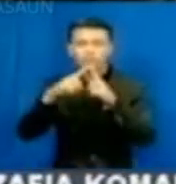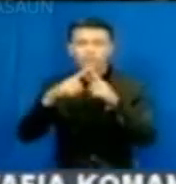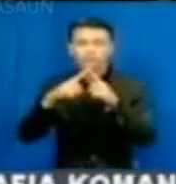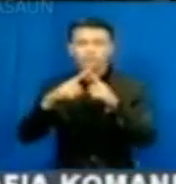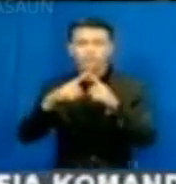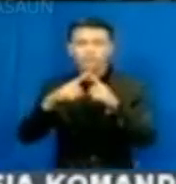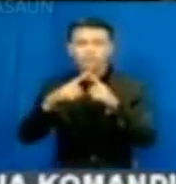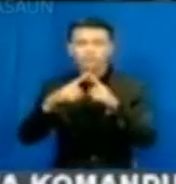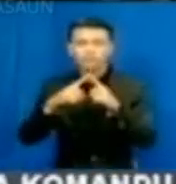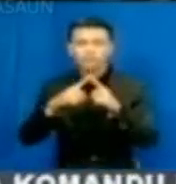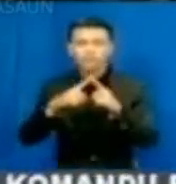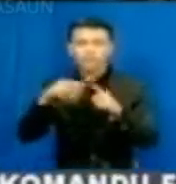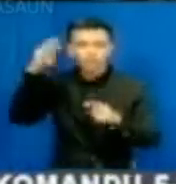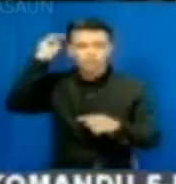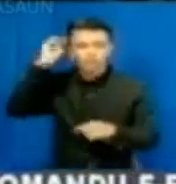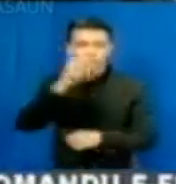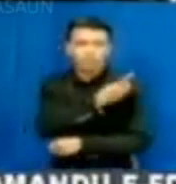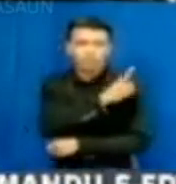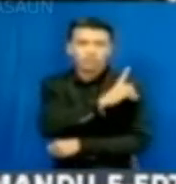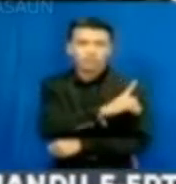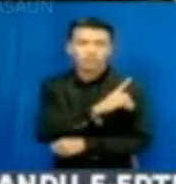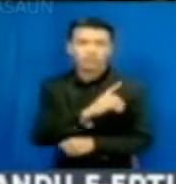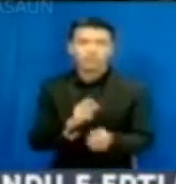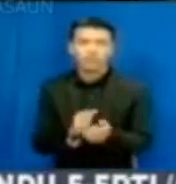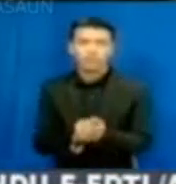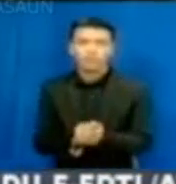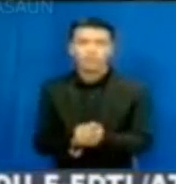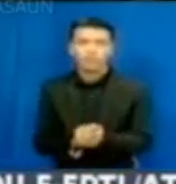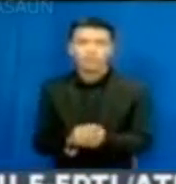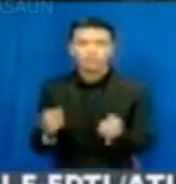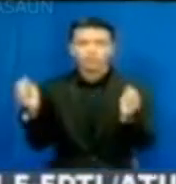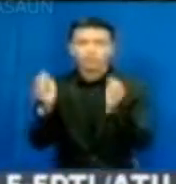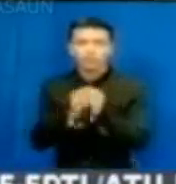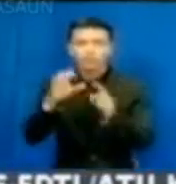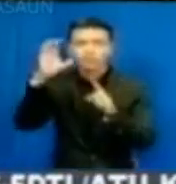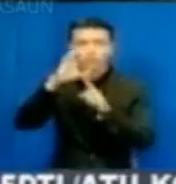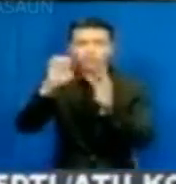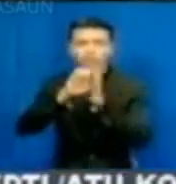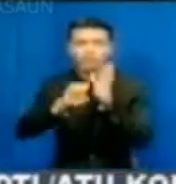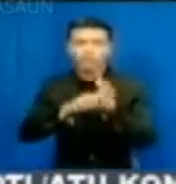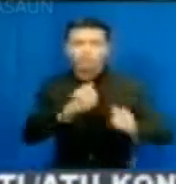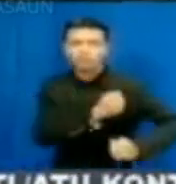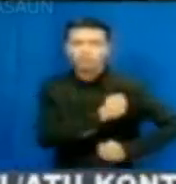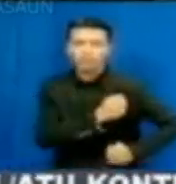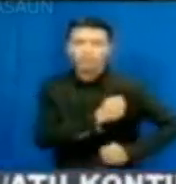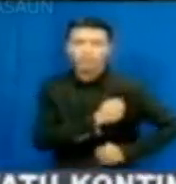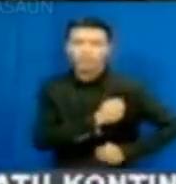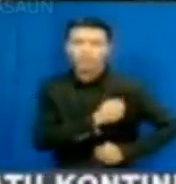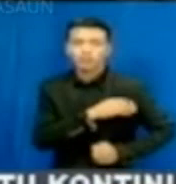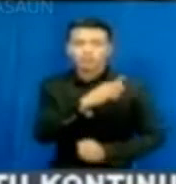Excelentíssimo Excelência, Ministro de Defesa, Sr. Filomeno Paixão de Jesus, o chefe Estado-Maior General, FFDTL,